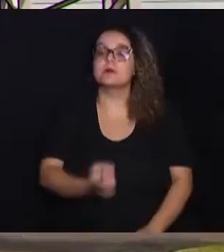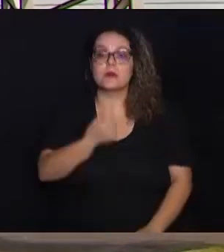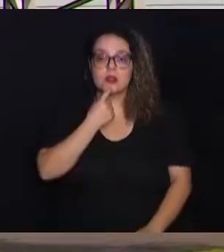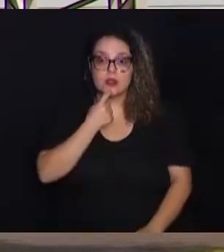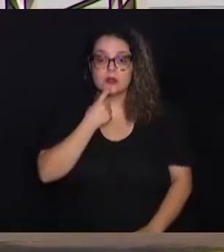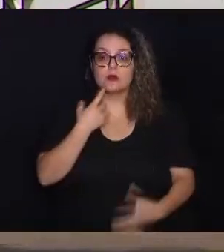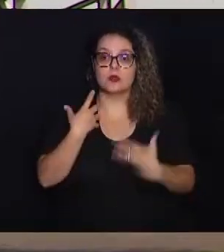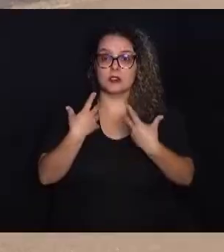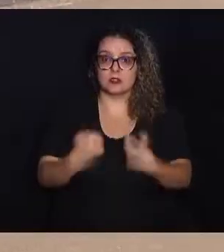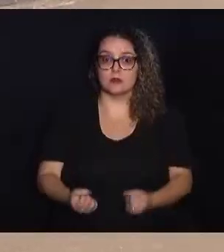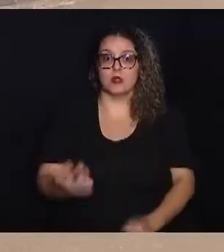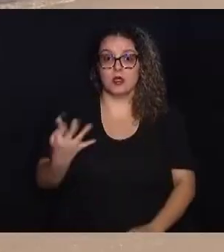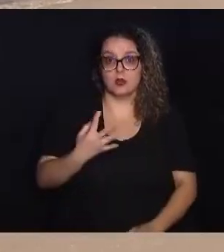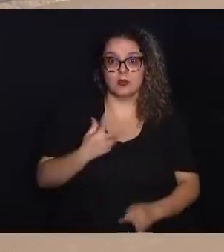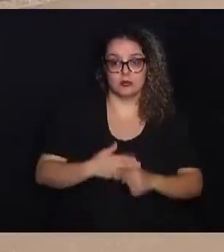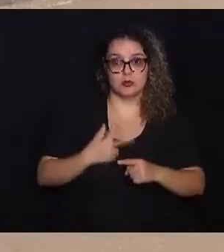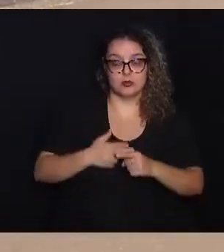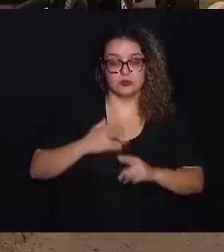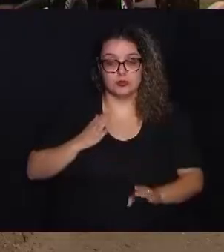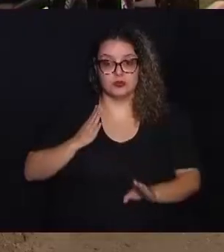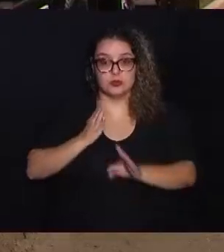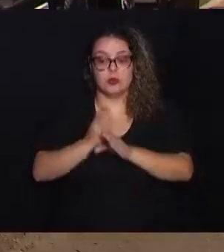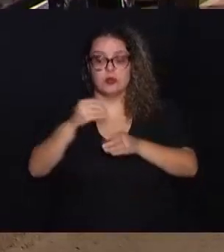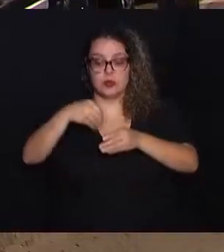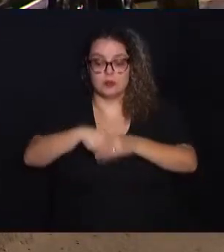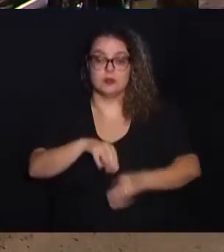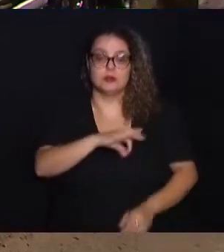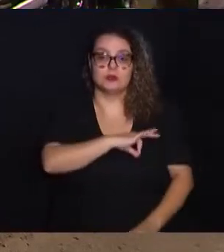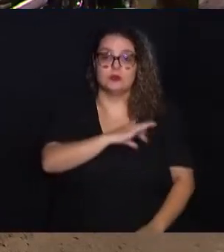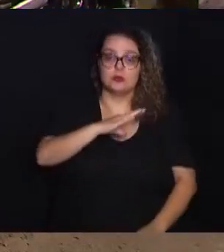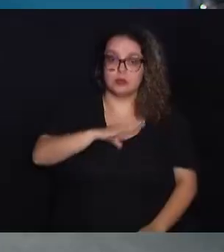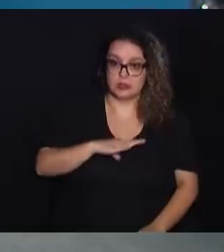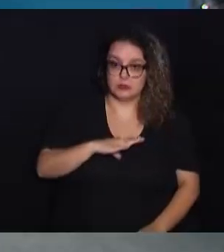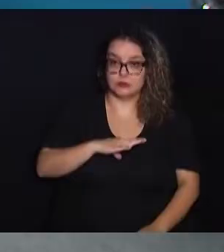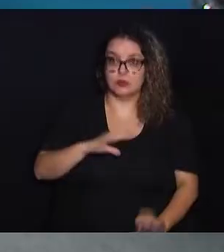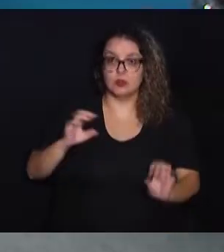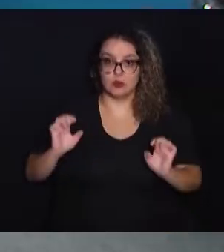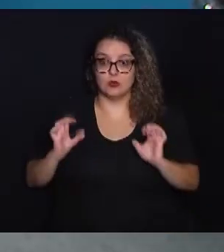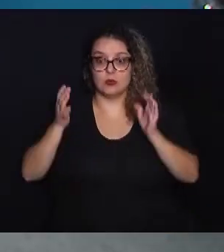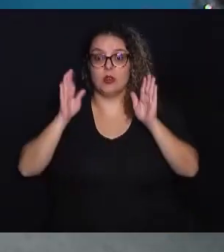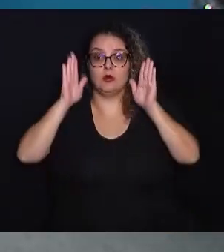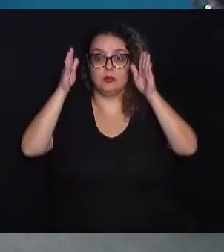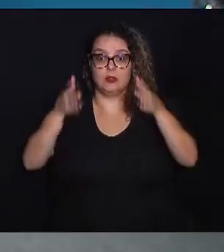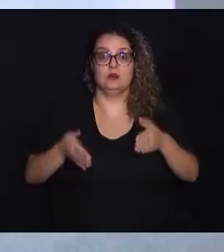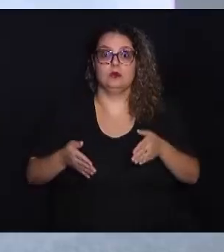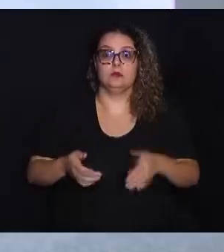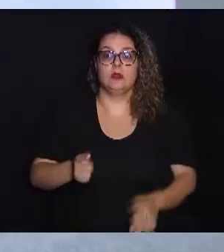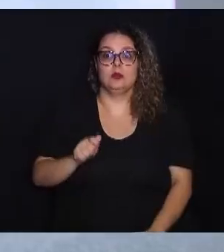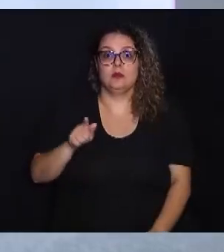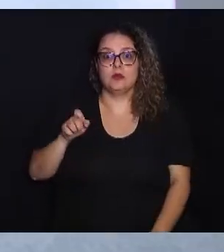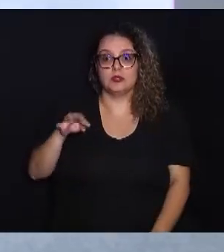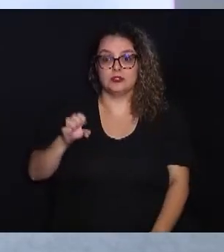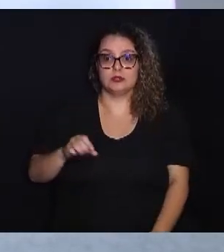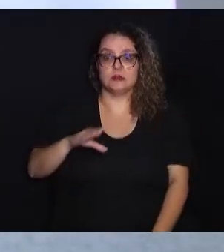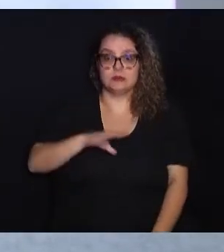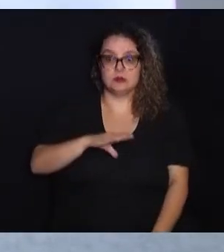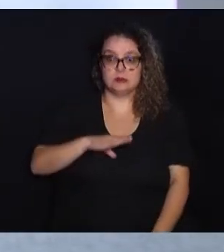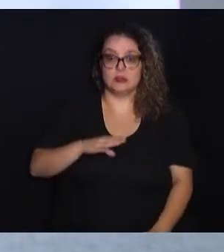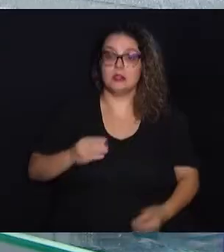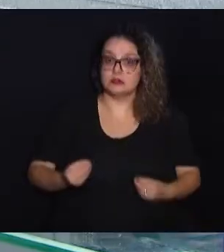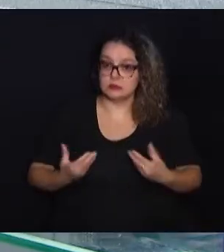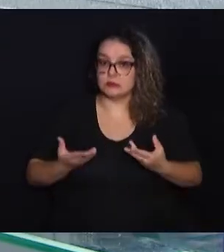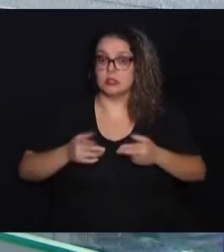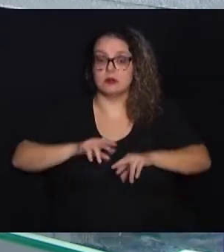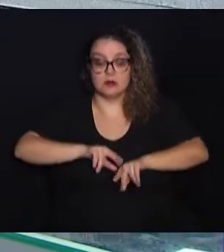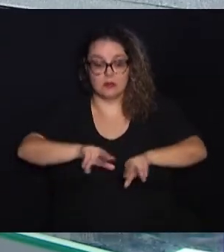Campinas sedia a quarta edição do Encontro do Interior de Guardas Municipais. O evento, voltado para os agentes municipais, traz